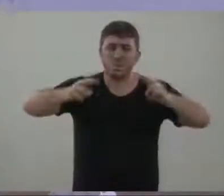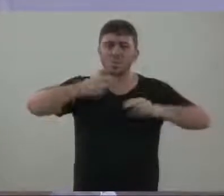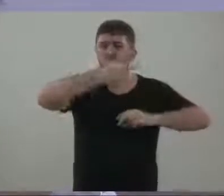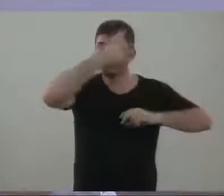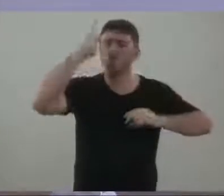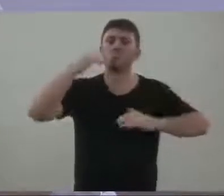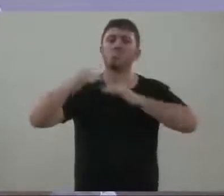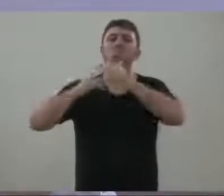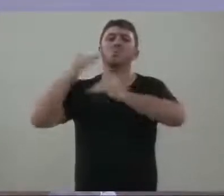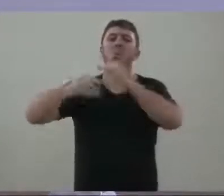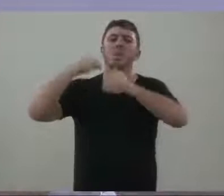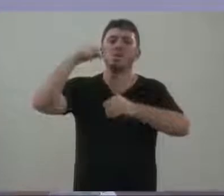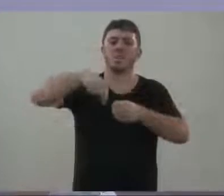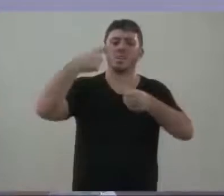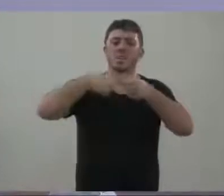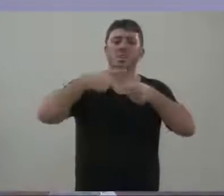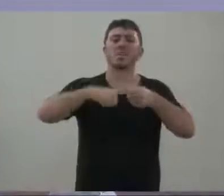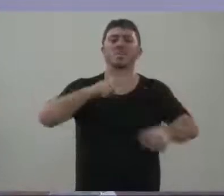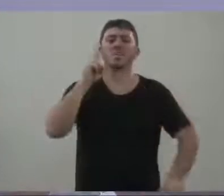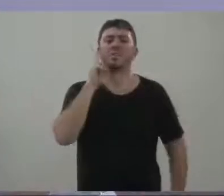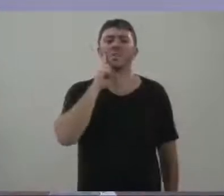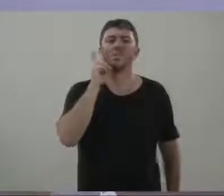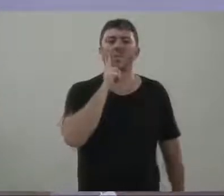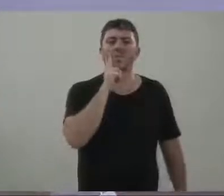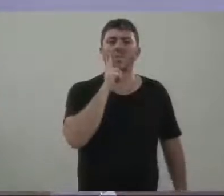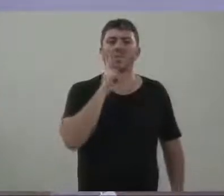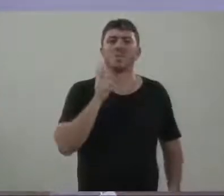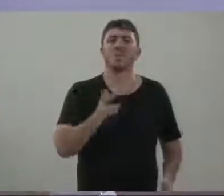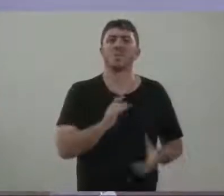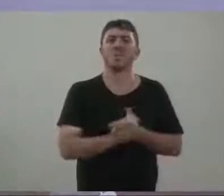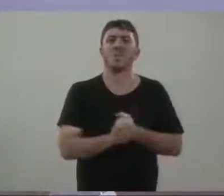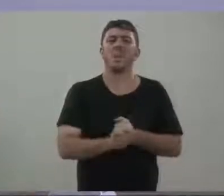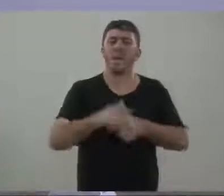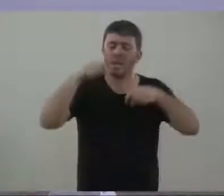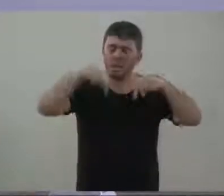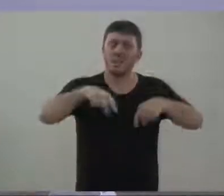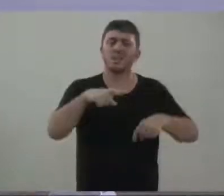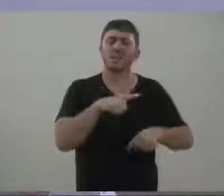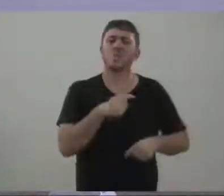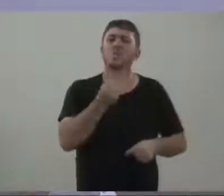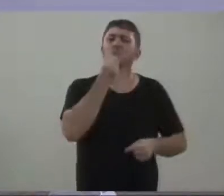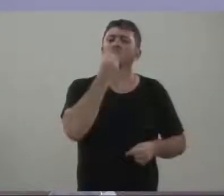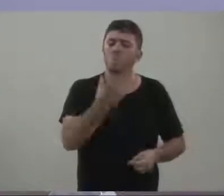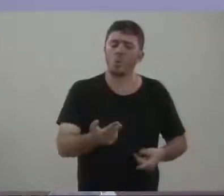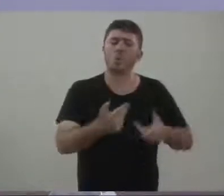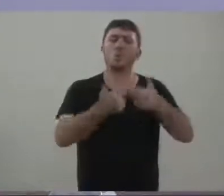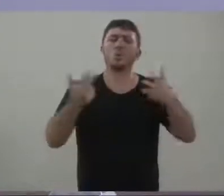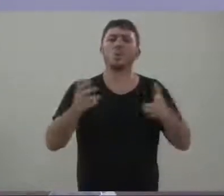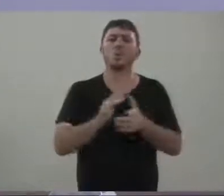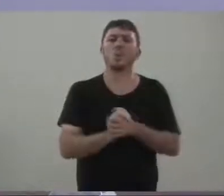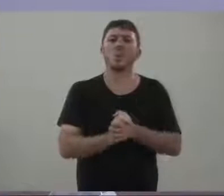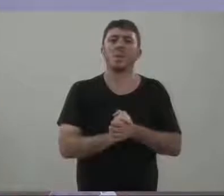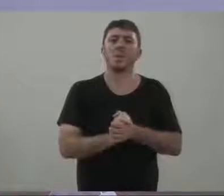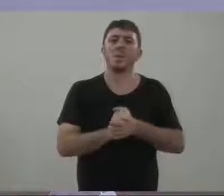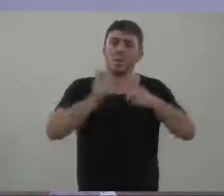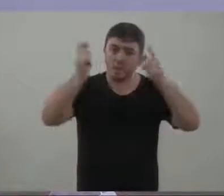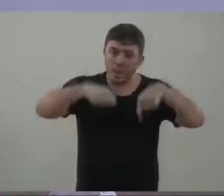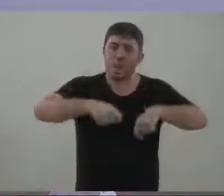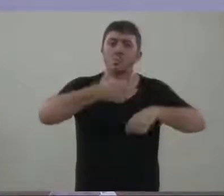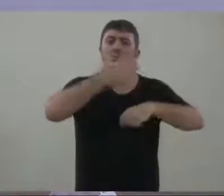Nós temos boas coisas na nossa cidade. Nós temos boas coisas assim na nossa cidade. Podemos melhorar? Sempre podemos